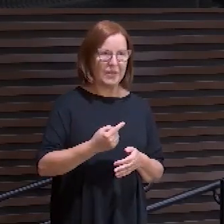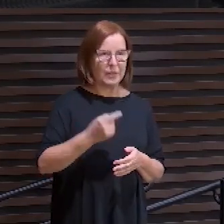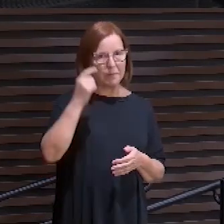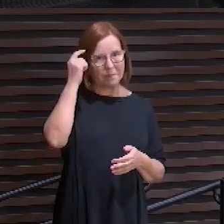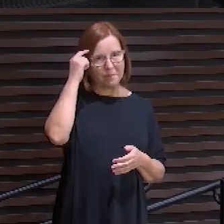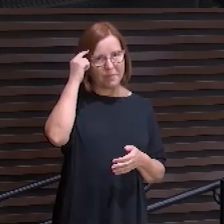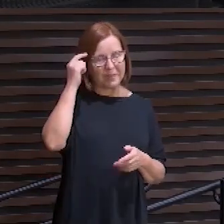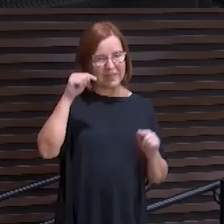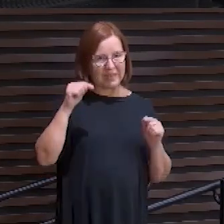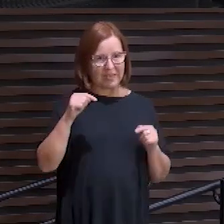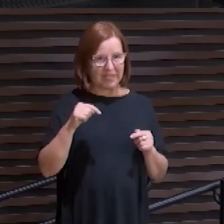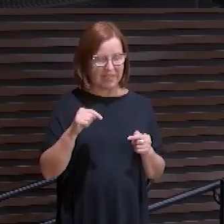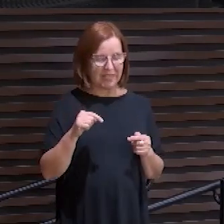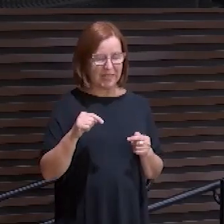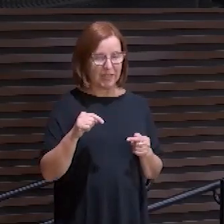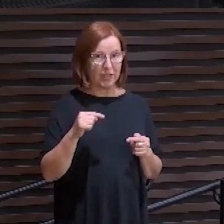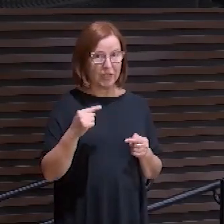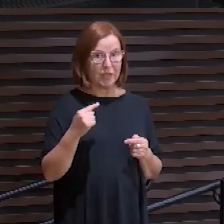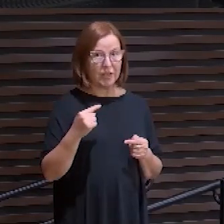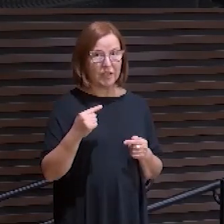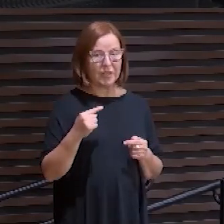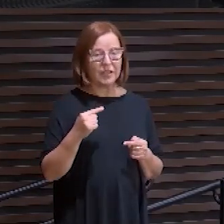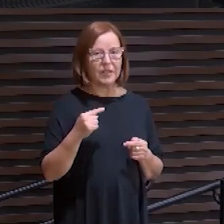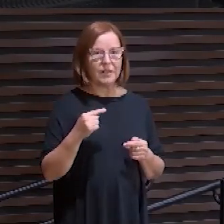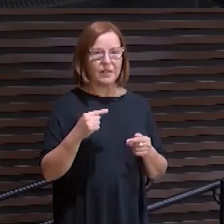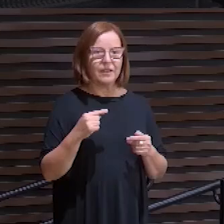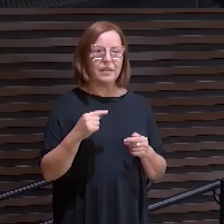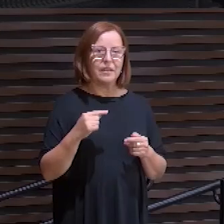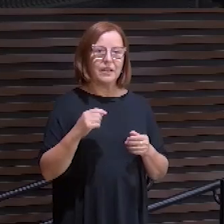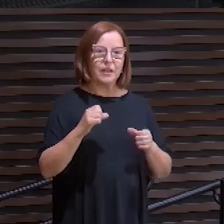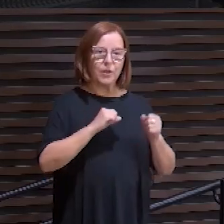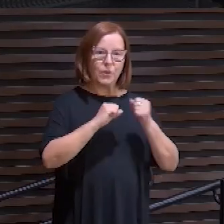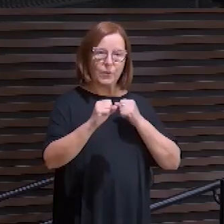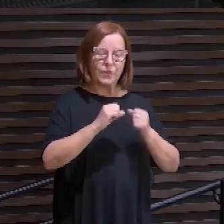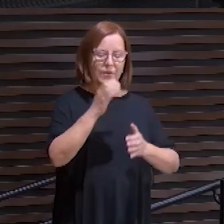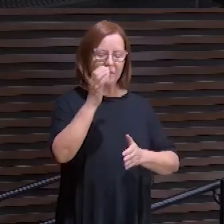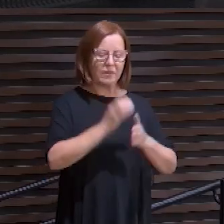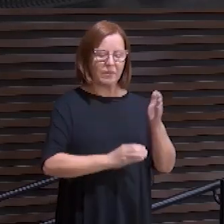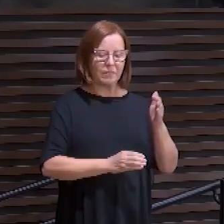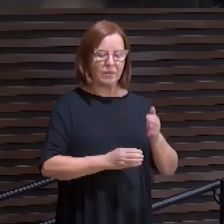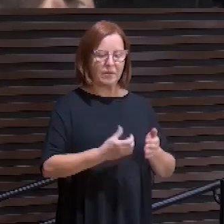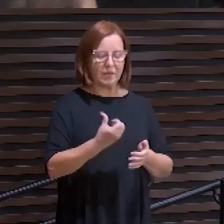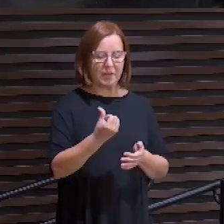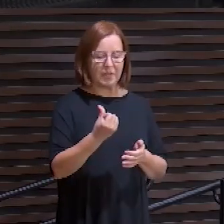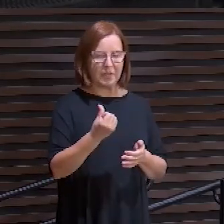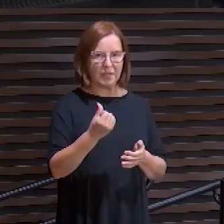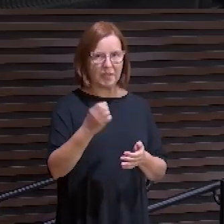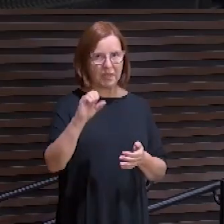um versículo do Salmo 68.